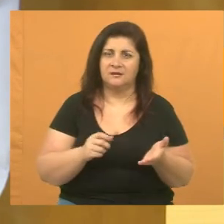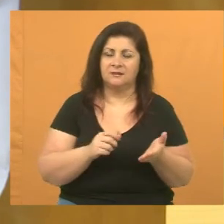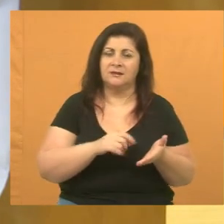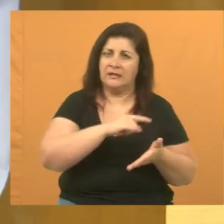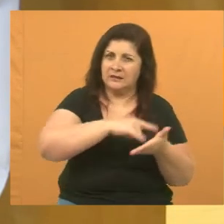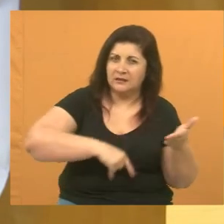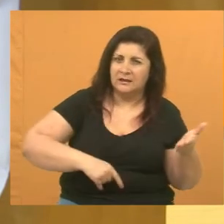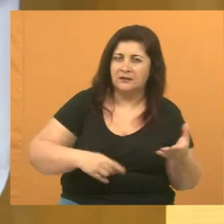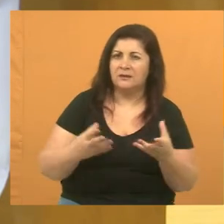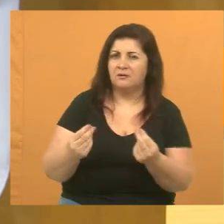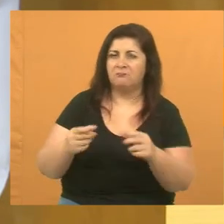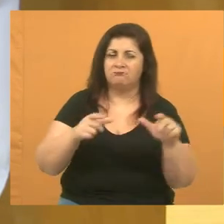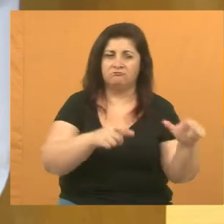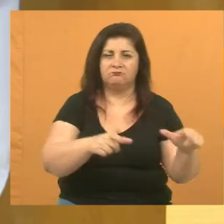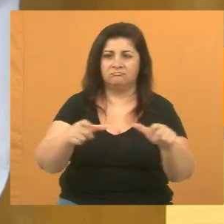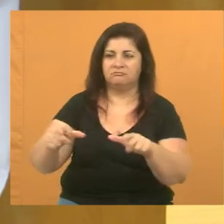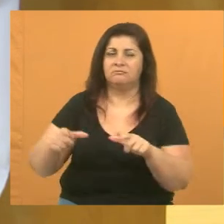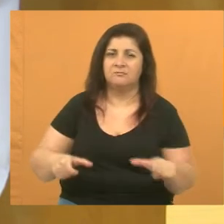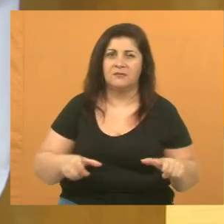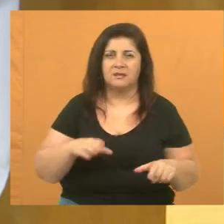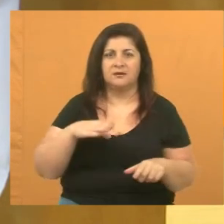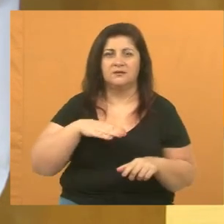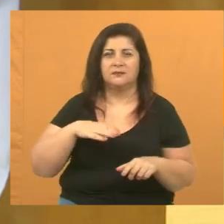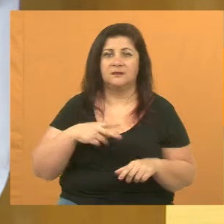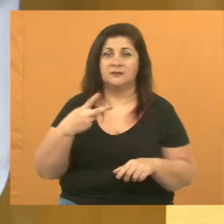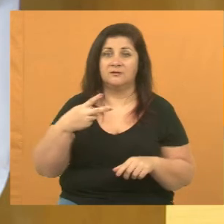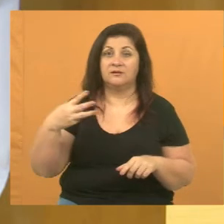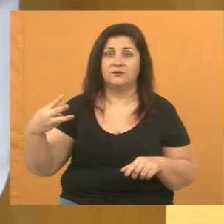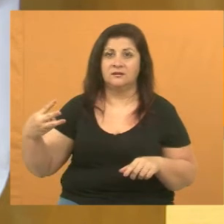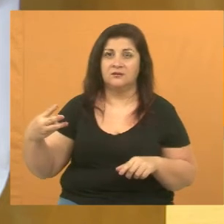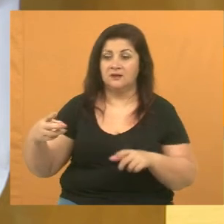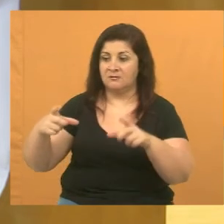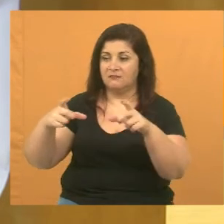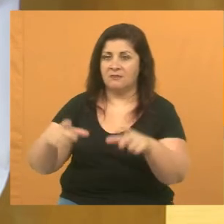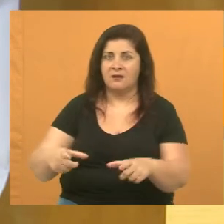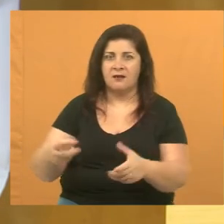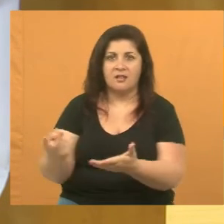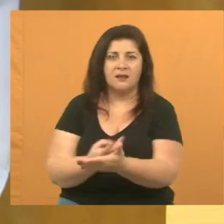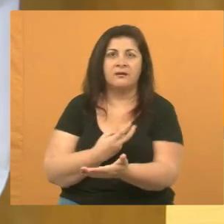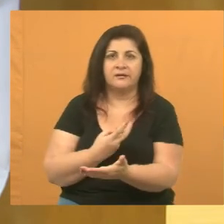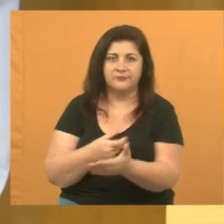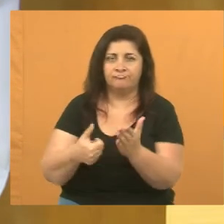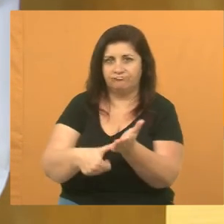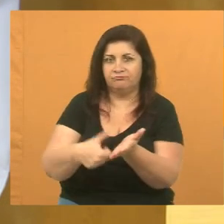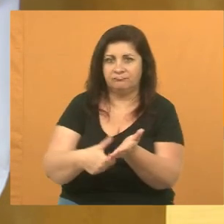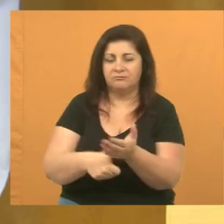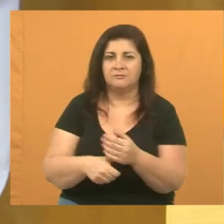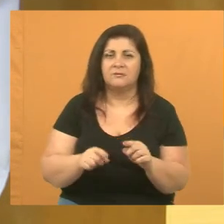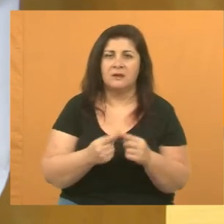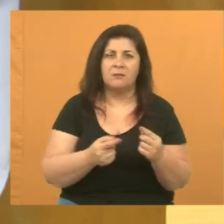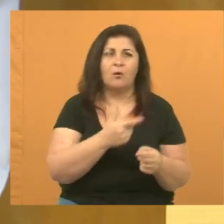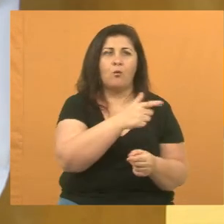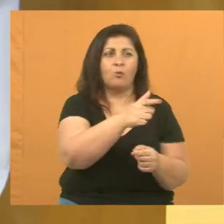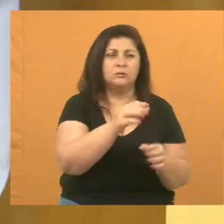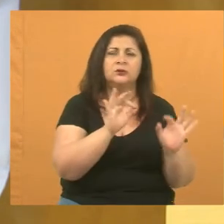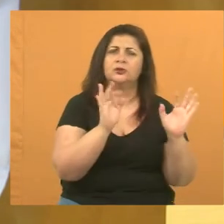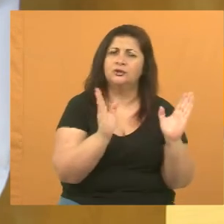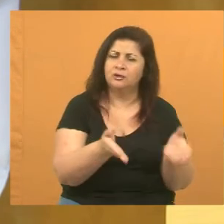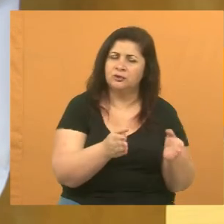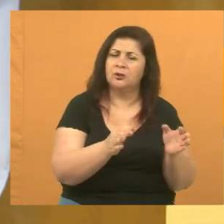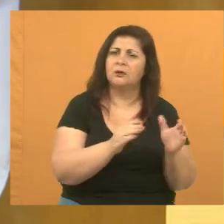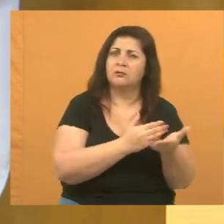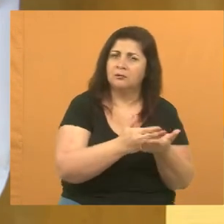atualizando várias áreas da cidade. São 23 áreas irregulares, mas já tem algumas que estão regularizando e muitas